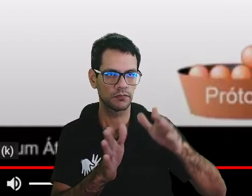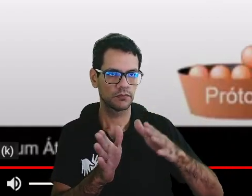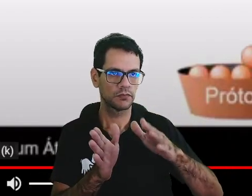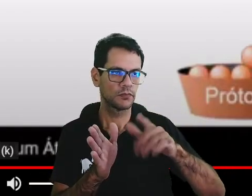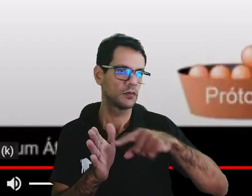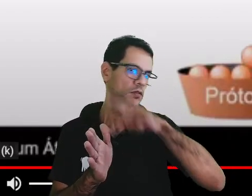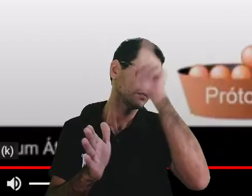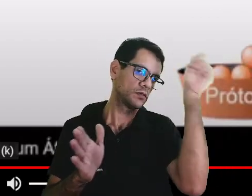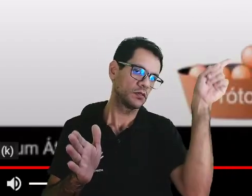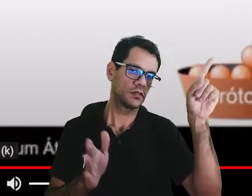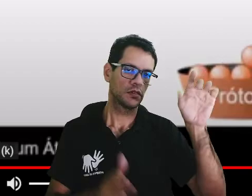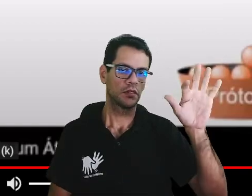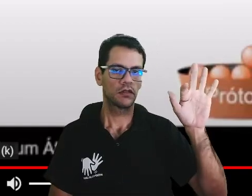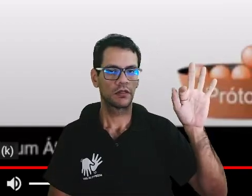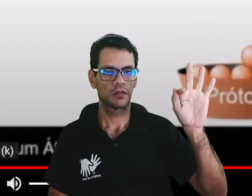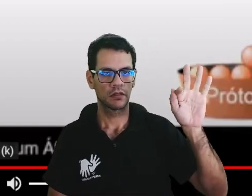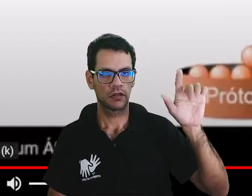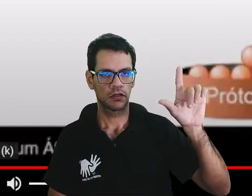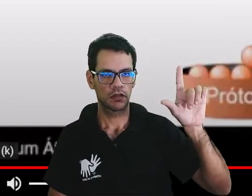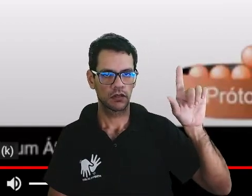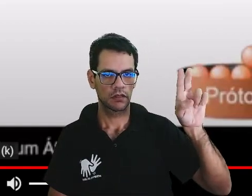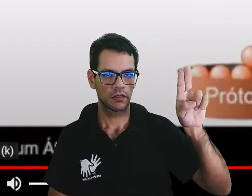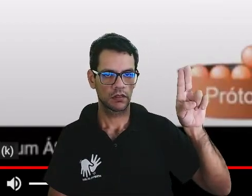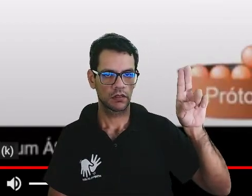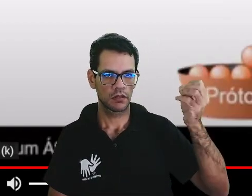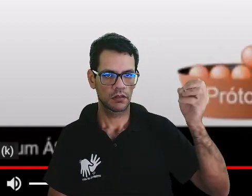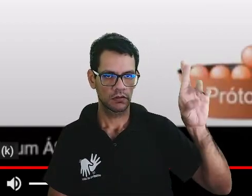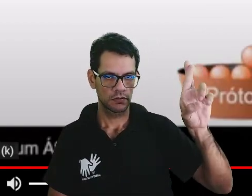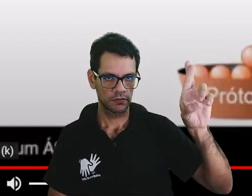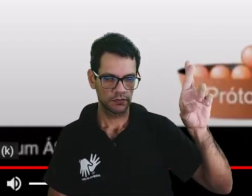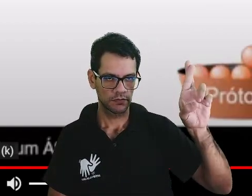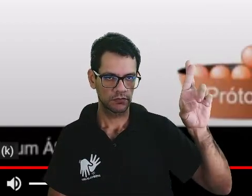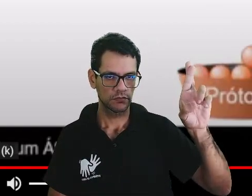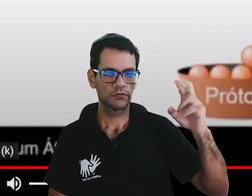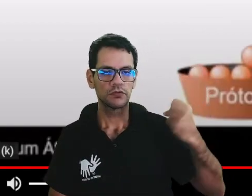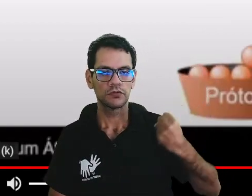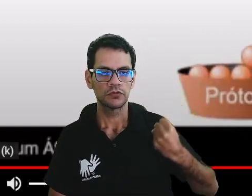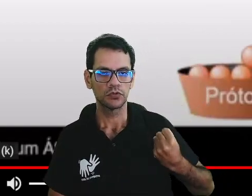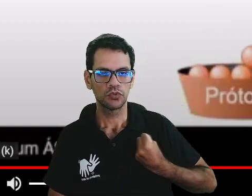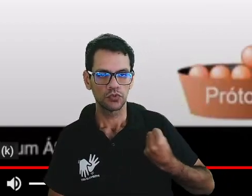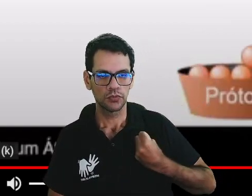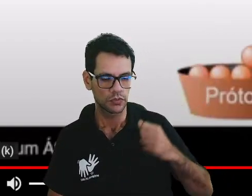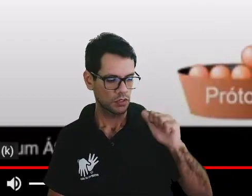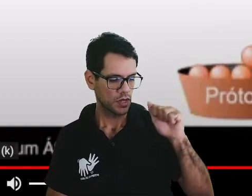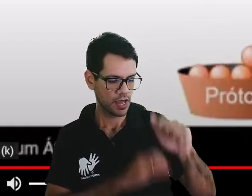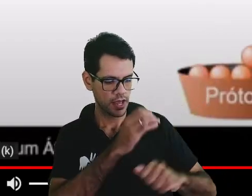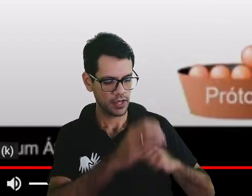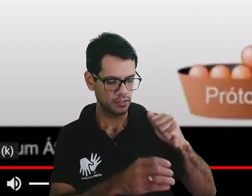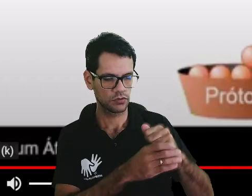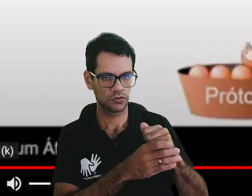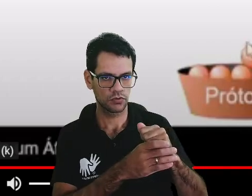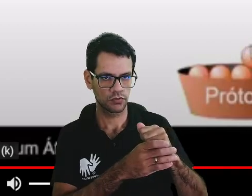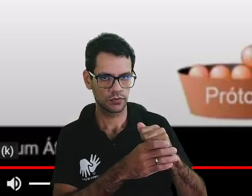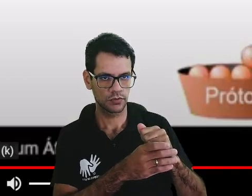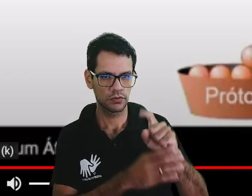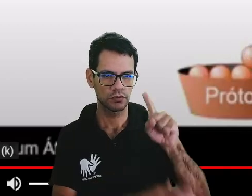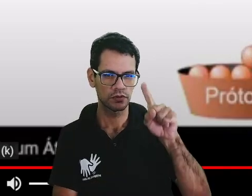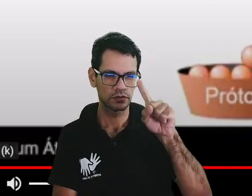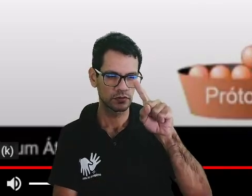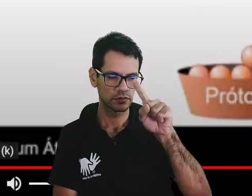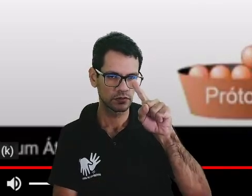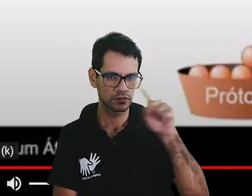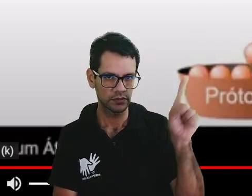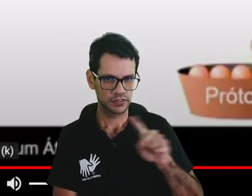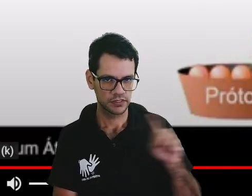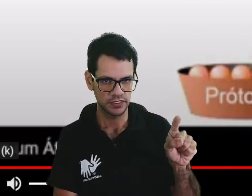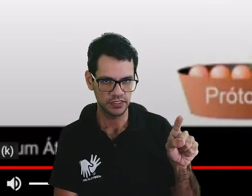flúor. O flúor ele tem número atômico. Não vou falar. Vamos colocar para a gente